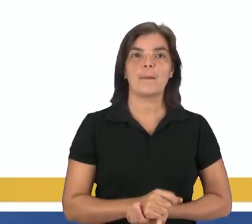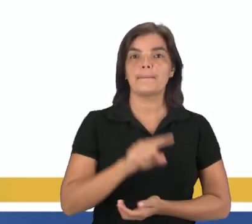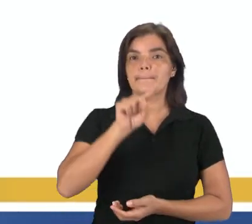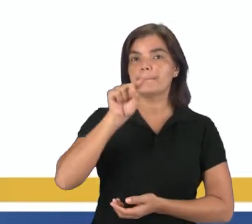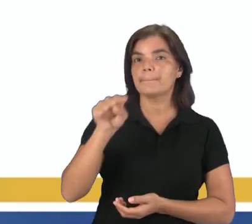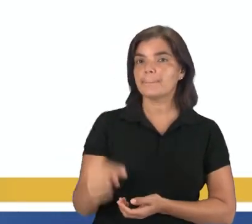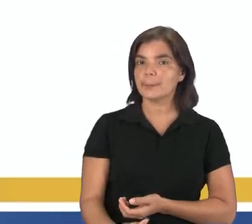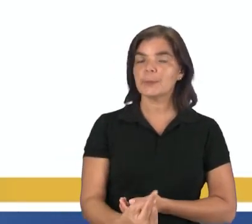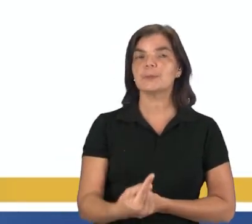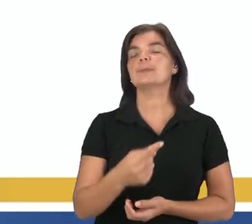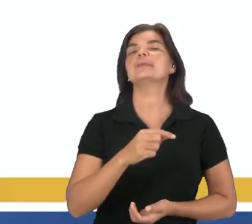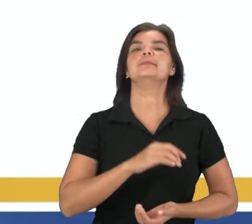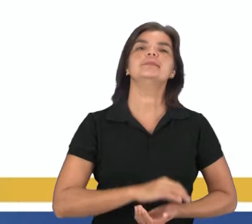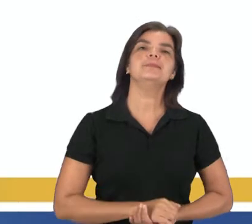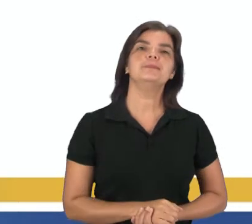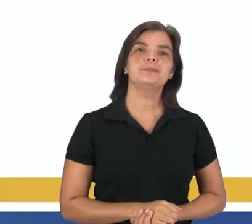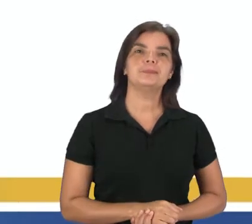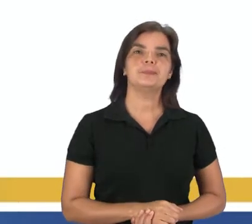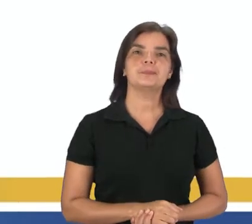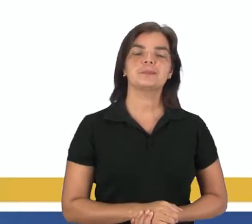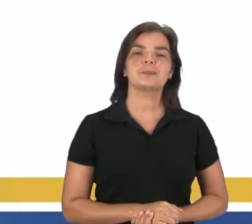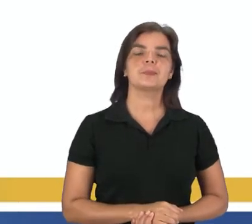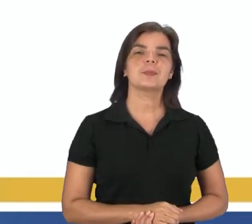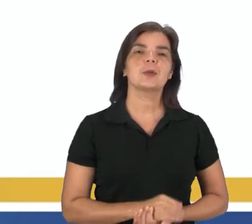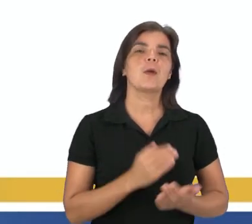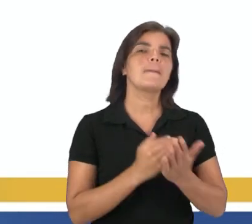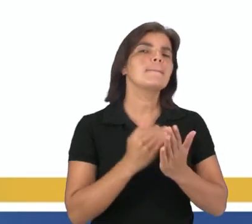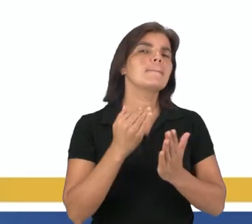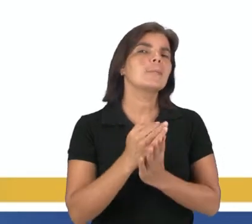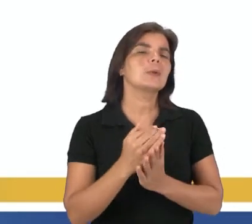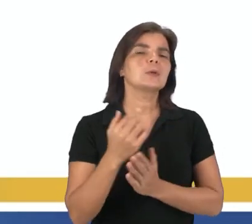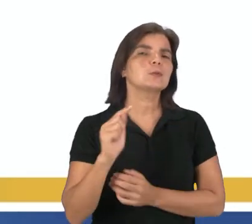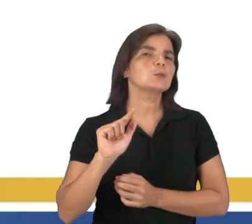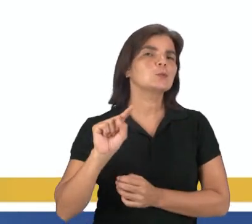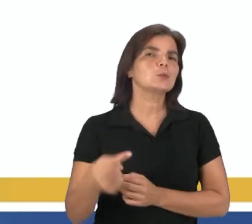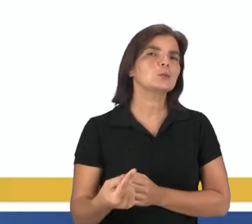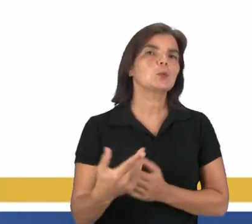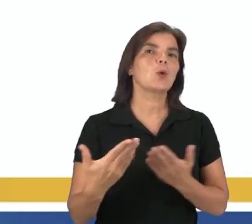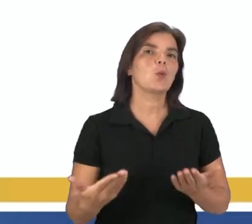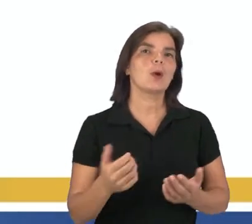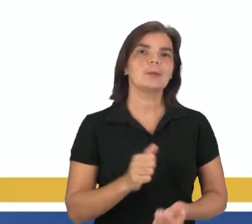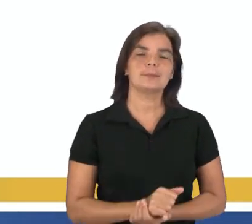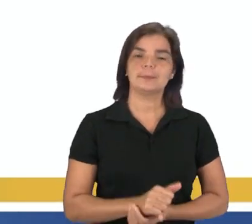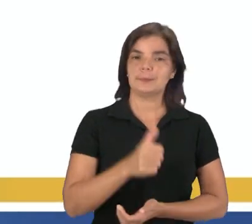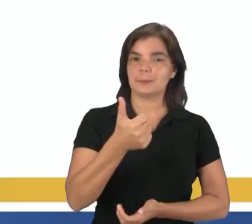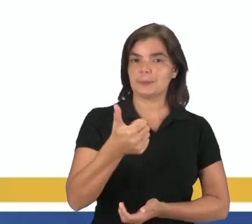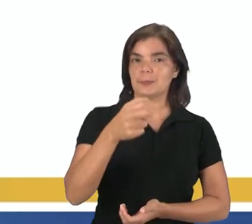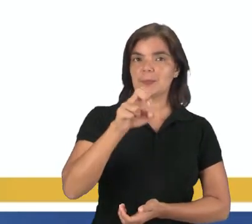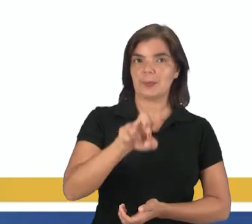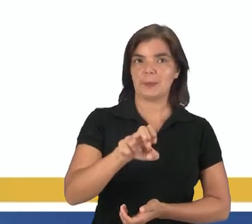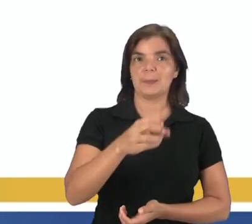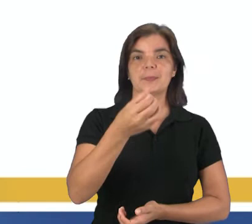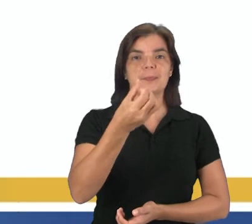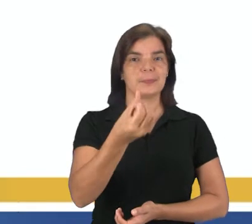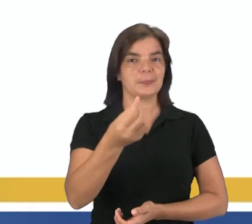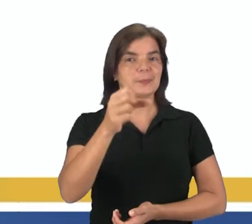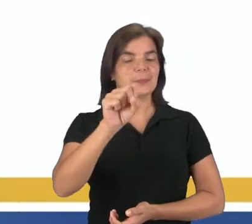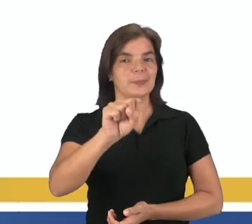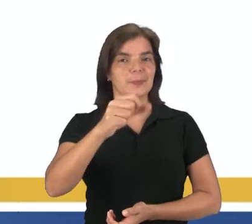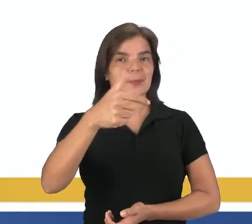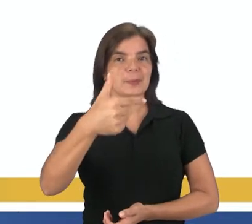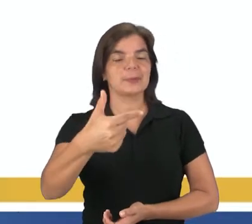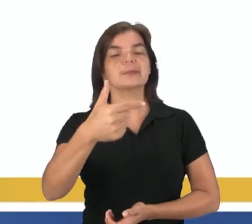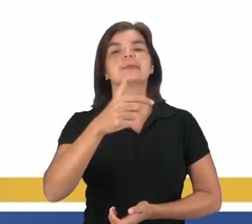maior? 1000. E maior que 1000 que nós temos aí, qual é? Isso mesmo,